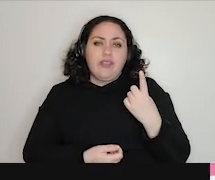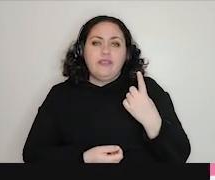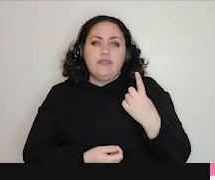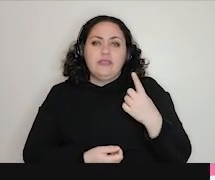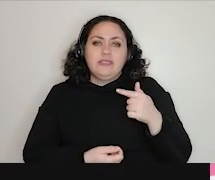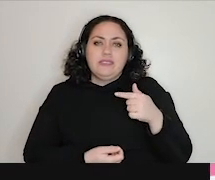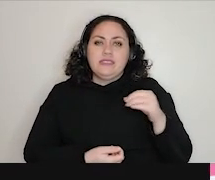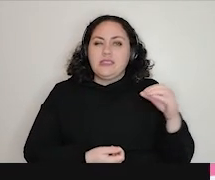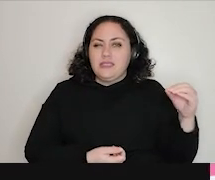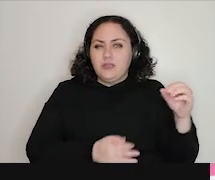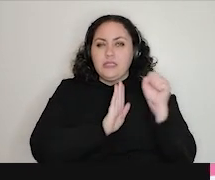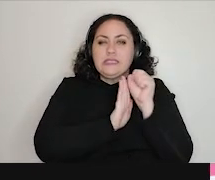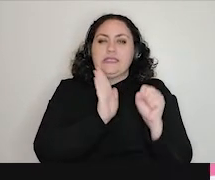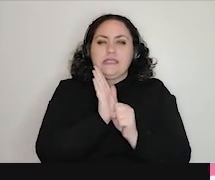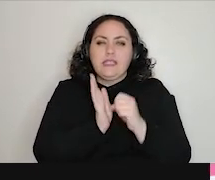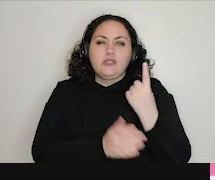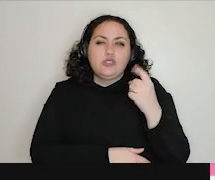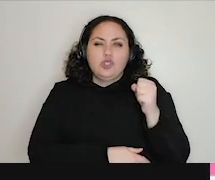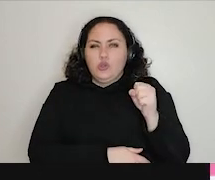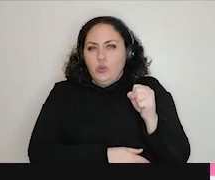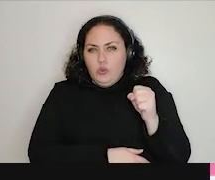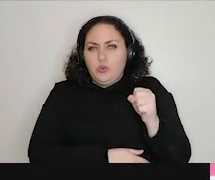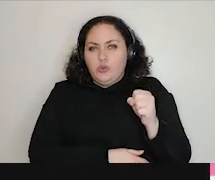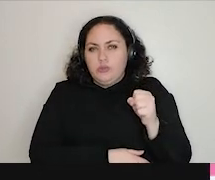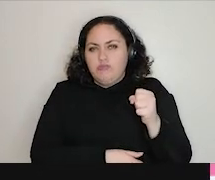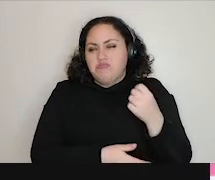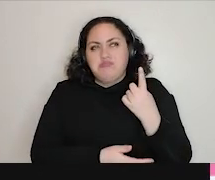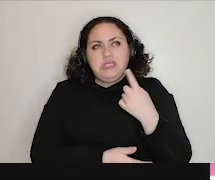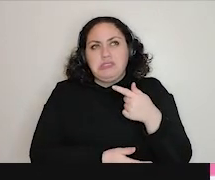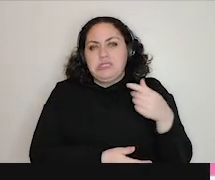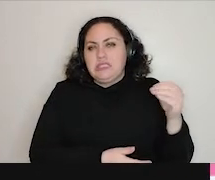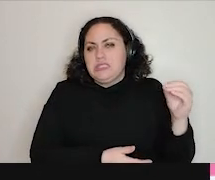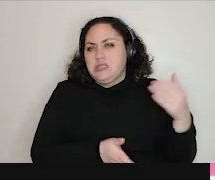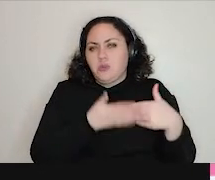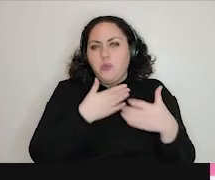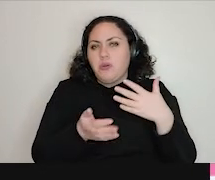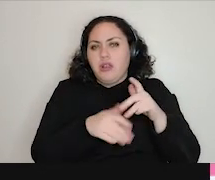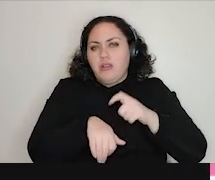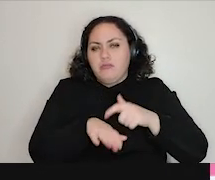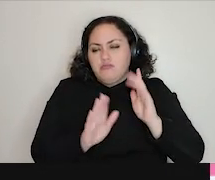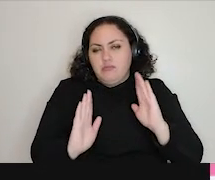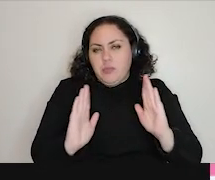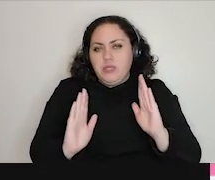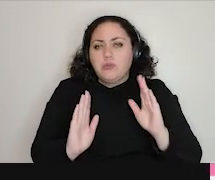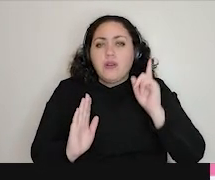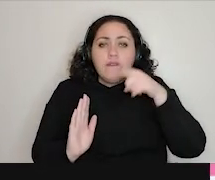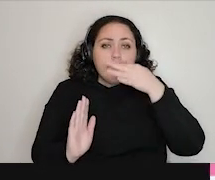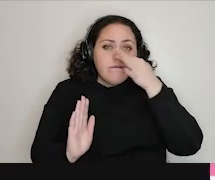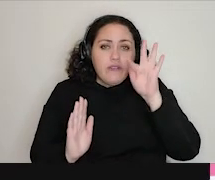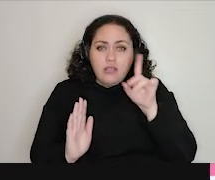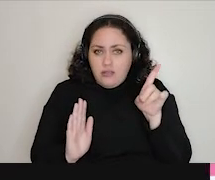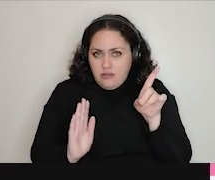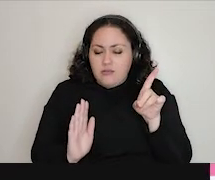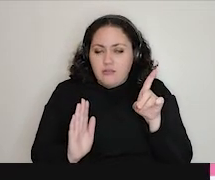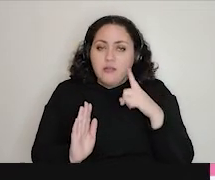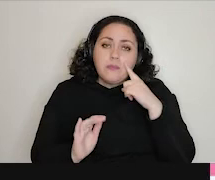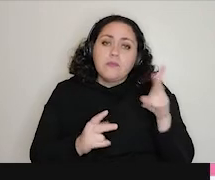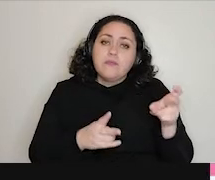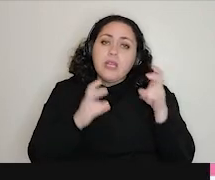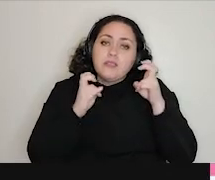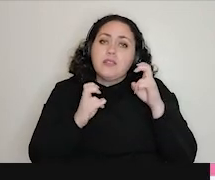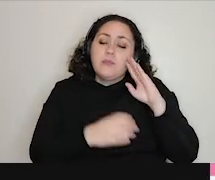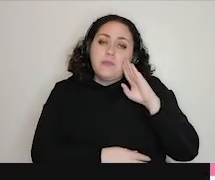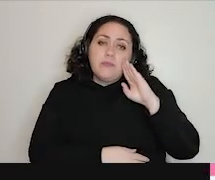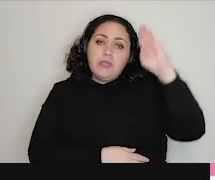em 1700, no século XVIII, 1700 e qualquer ano que vocês escolherem, né, na corte francesa. A gente vai